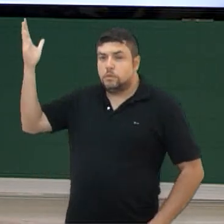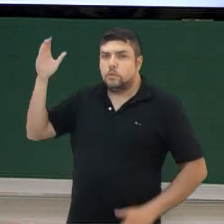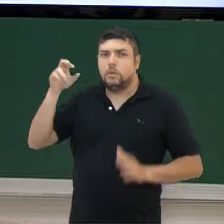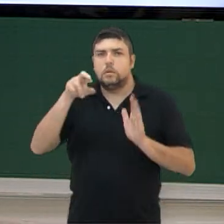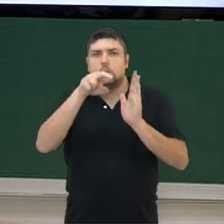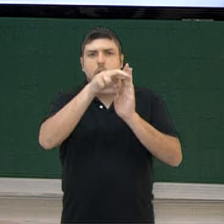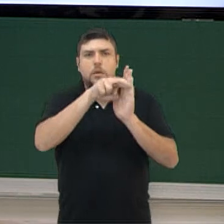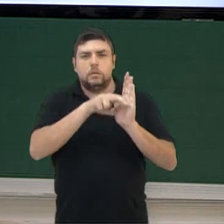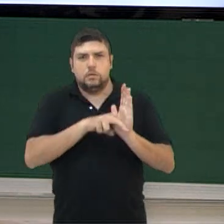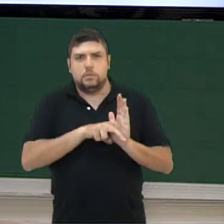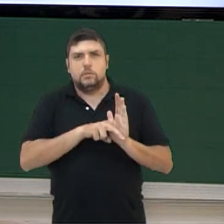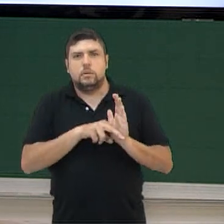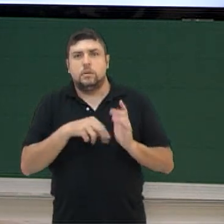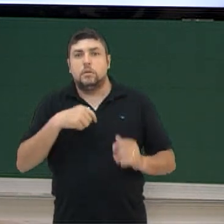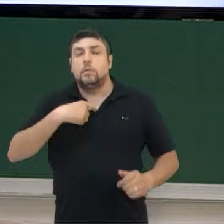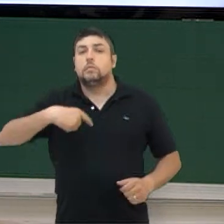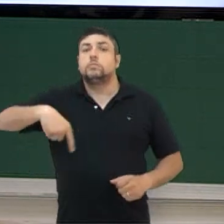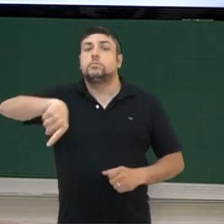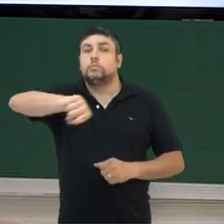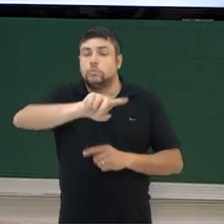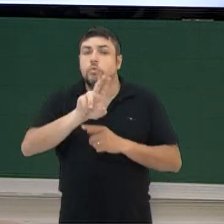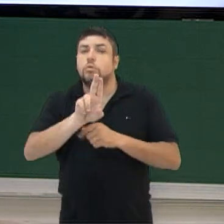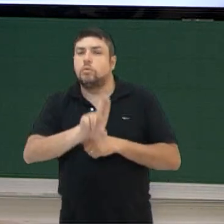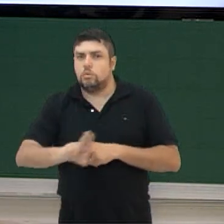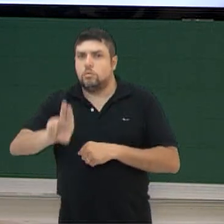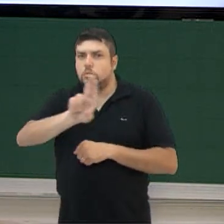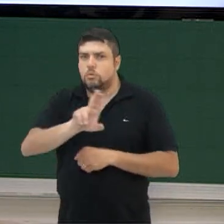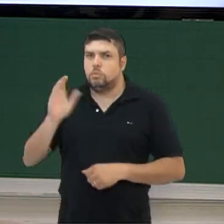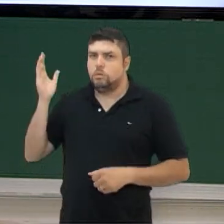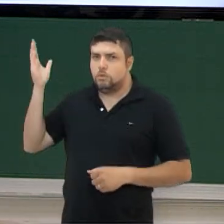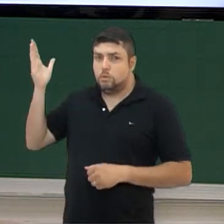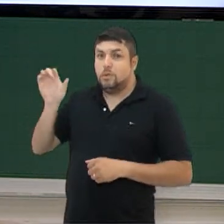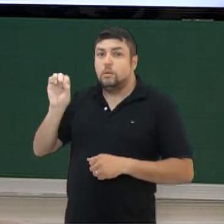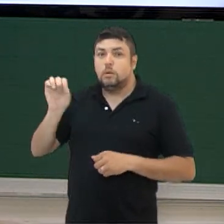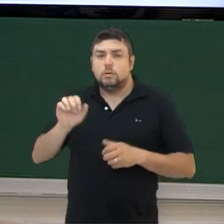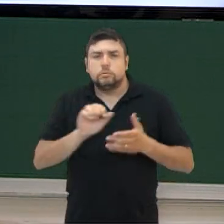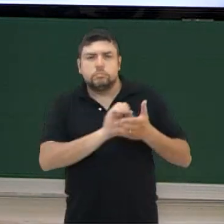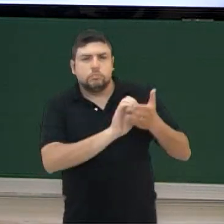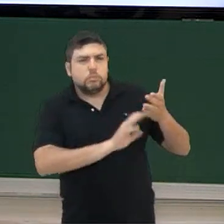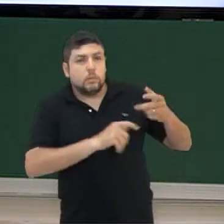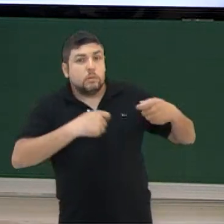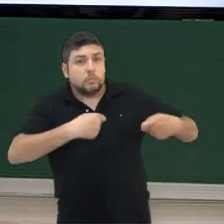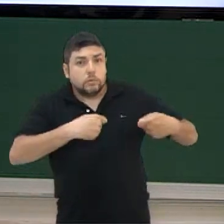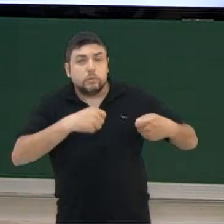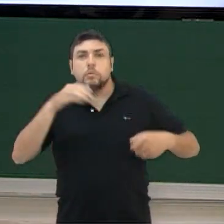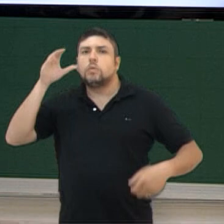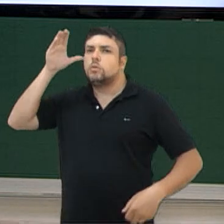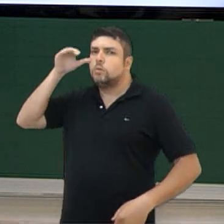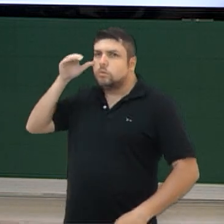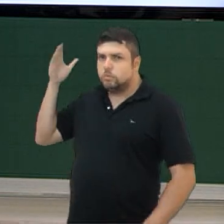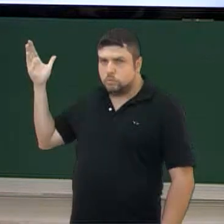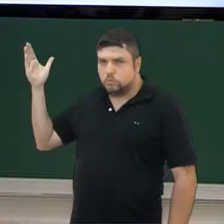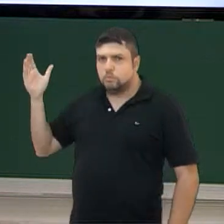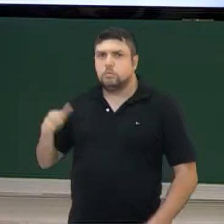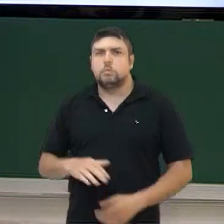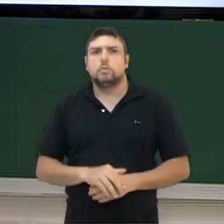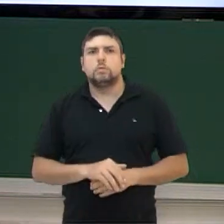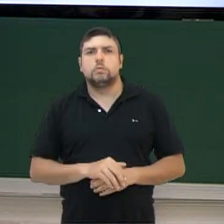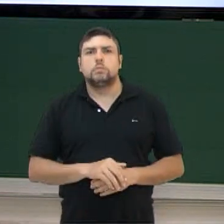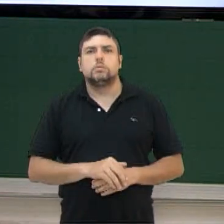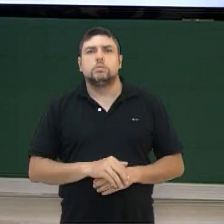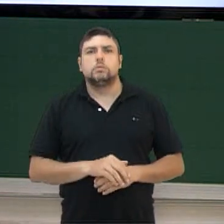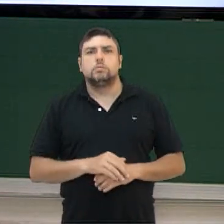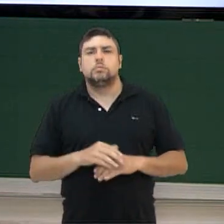a gente vai utilizar essas propriedades conforme for precisando. Então, olha só. Aqui nós temos o quê?